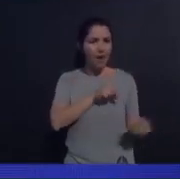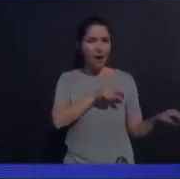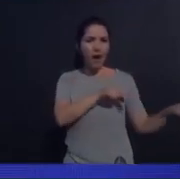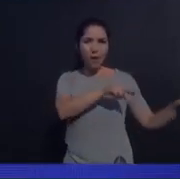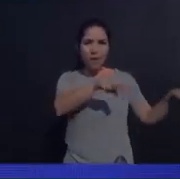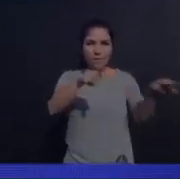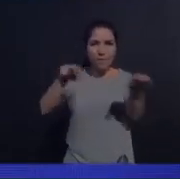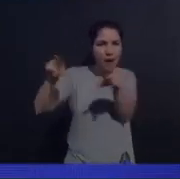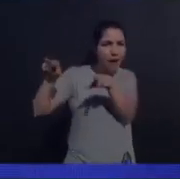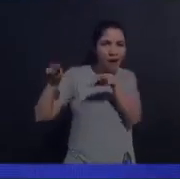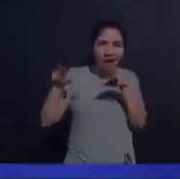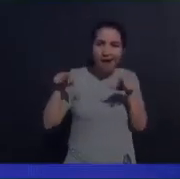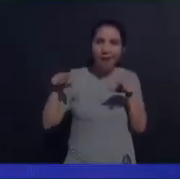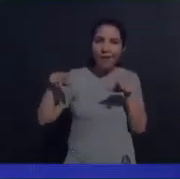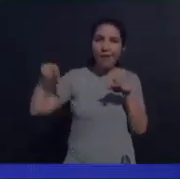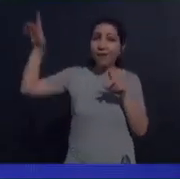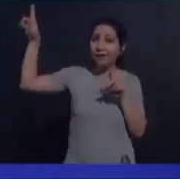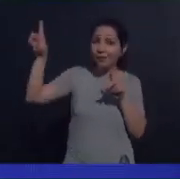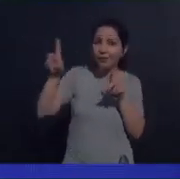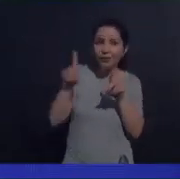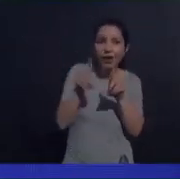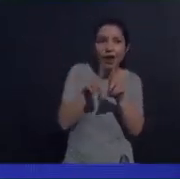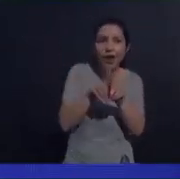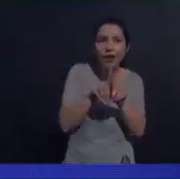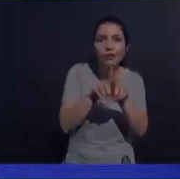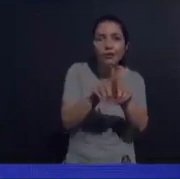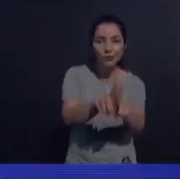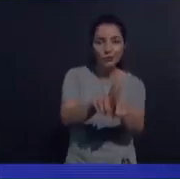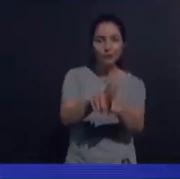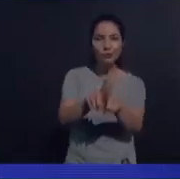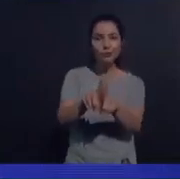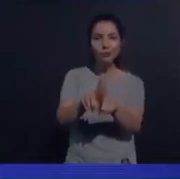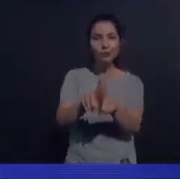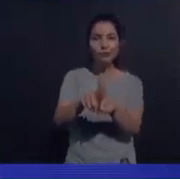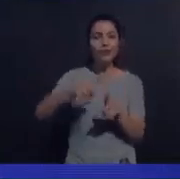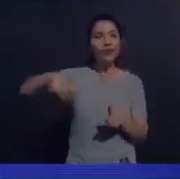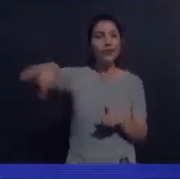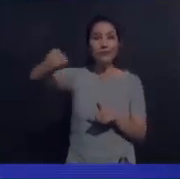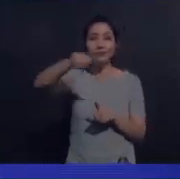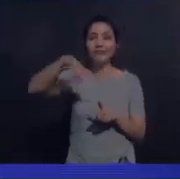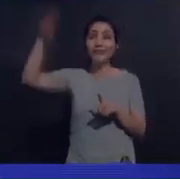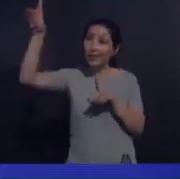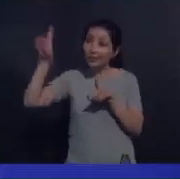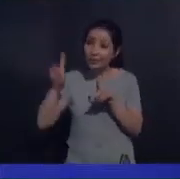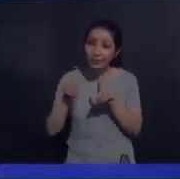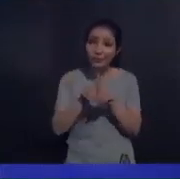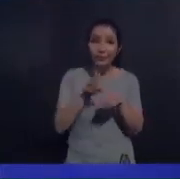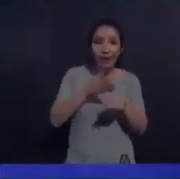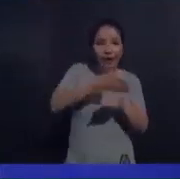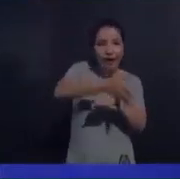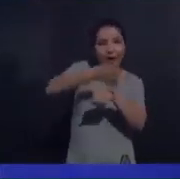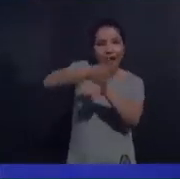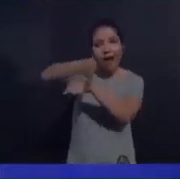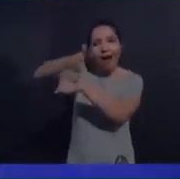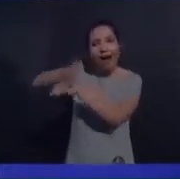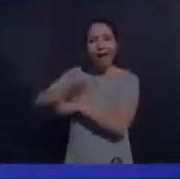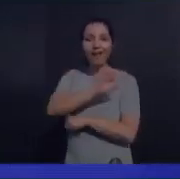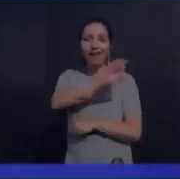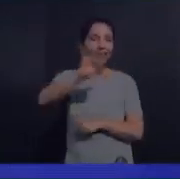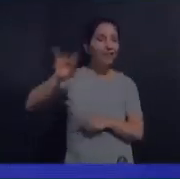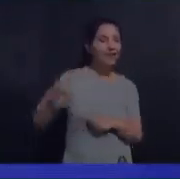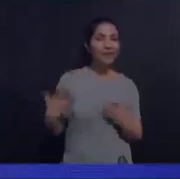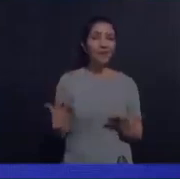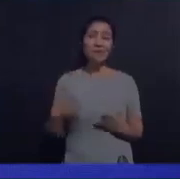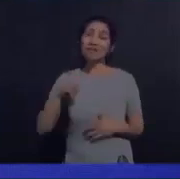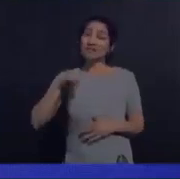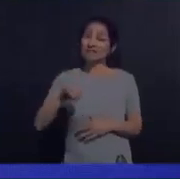Deus... meu Deus, espera lá. E Deus está em você. Logo, se